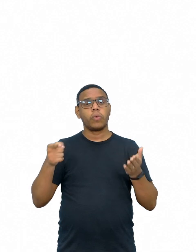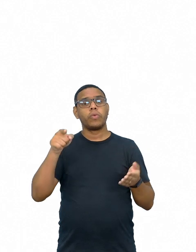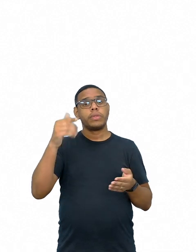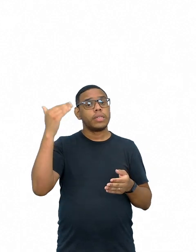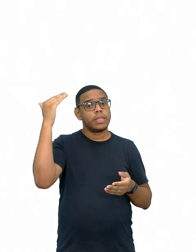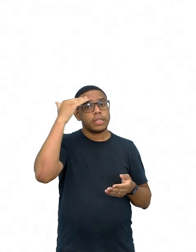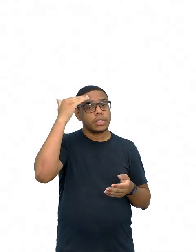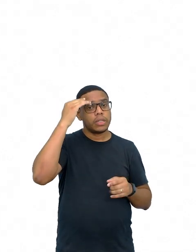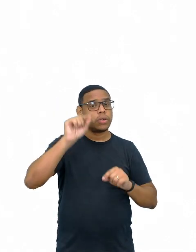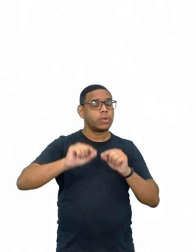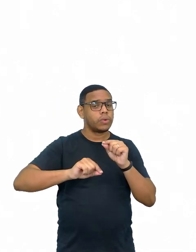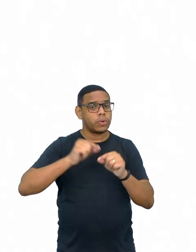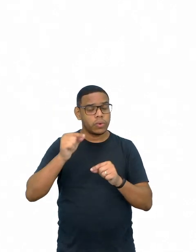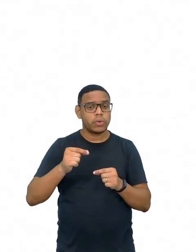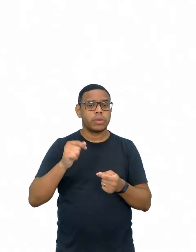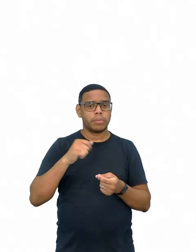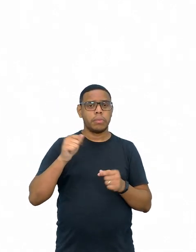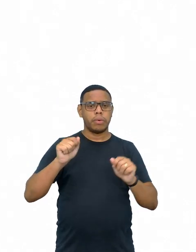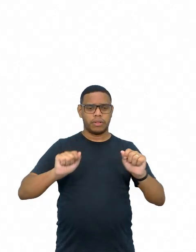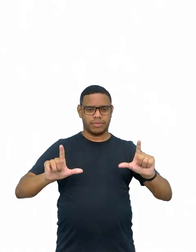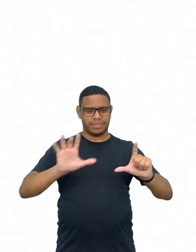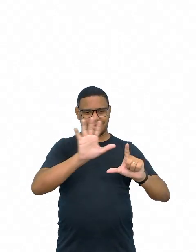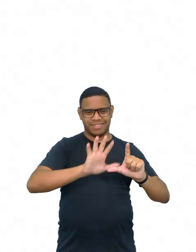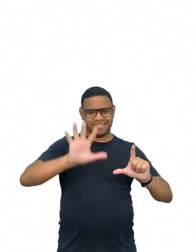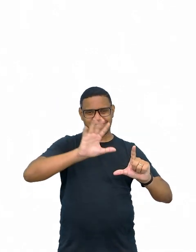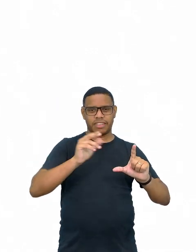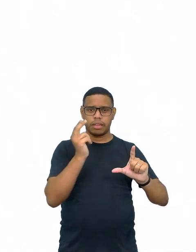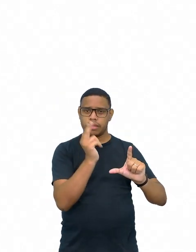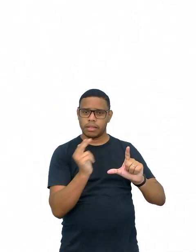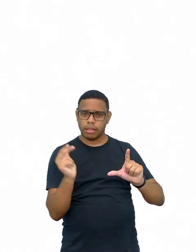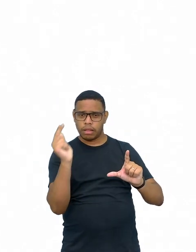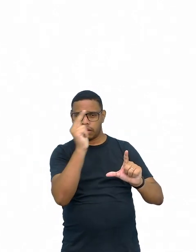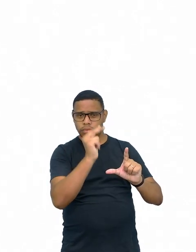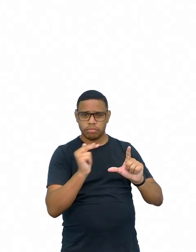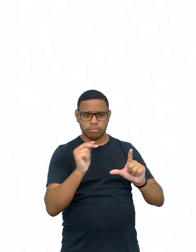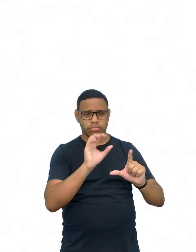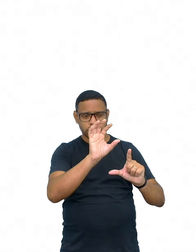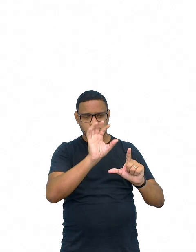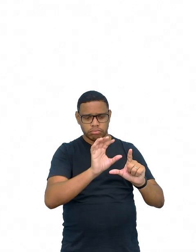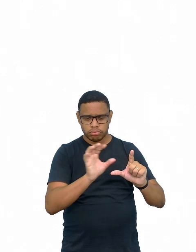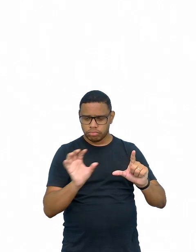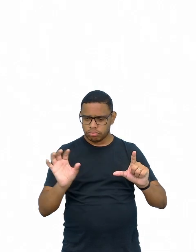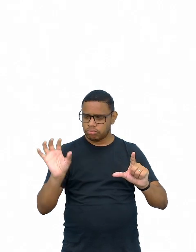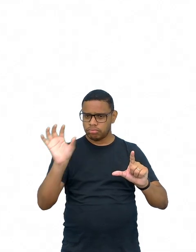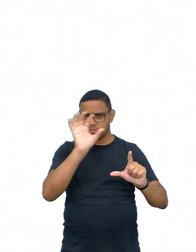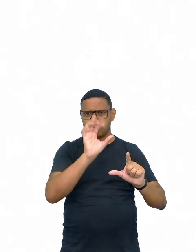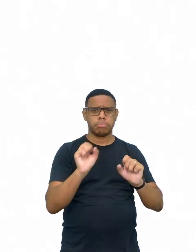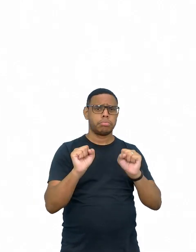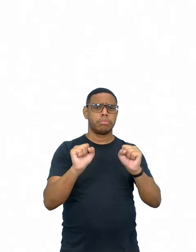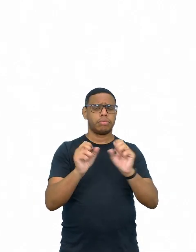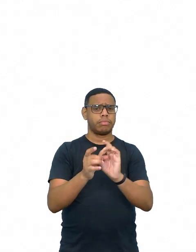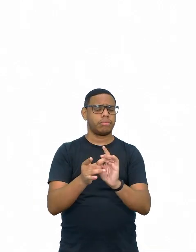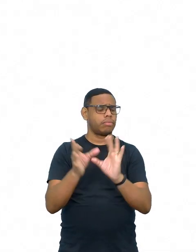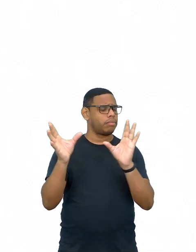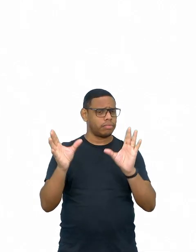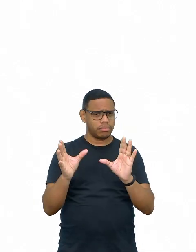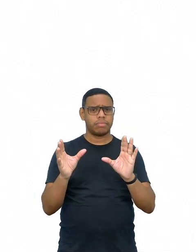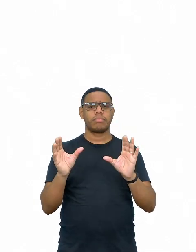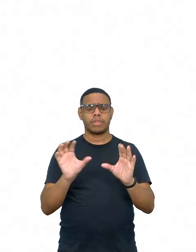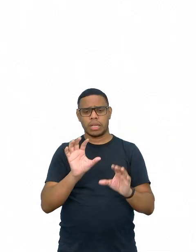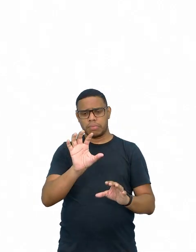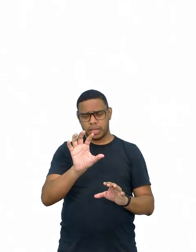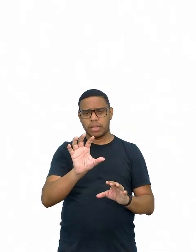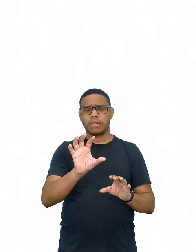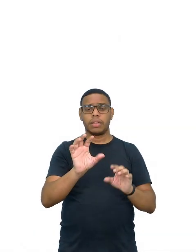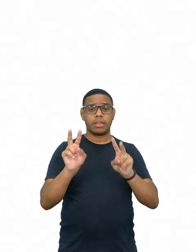entendeu. Pode ser mapa mental? Pode, maravilha. Faz lá o conteúdo no meio e em